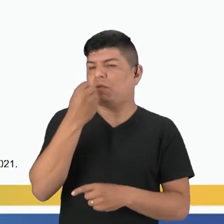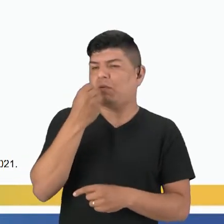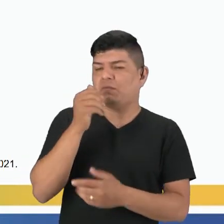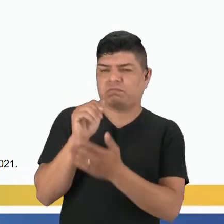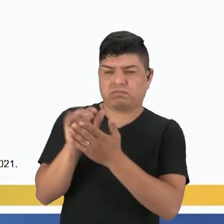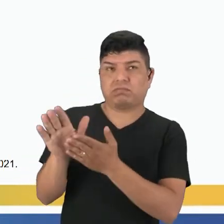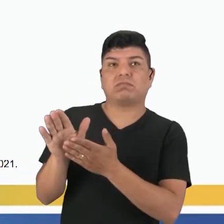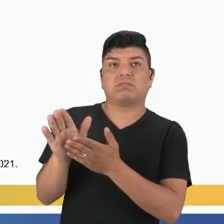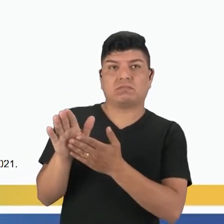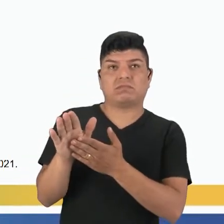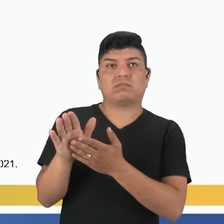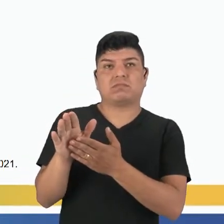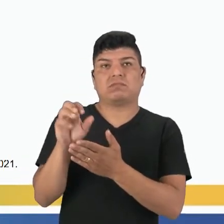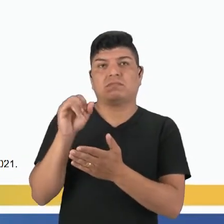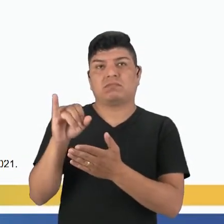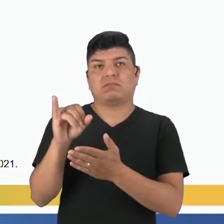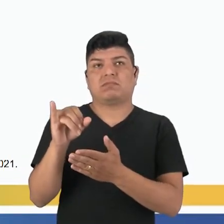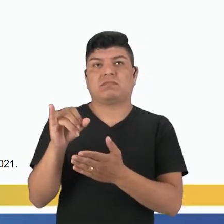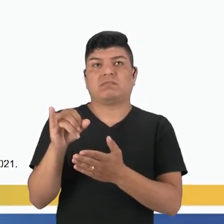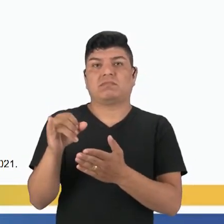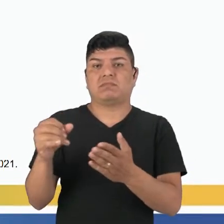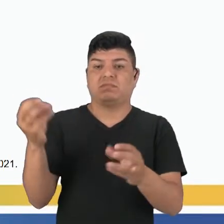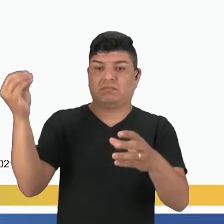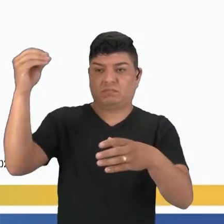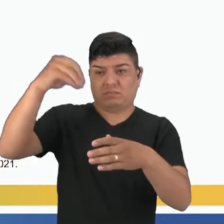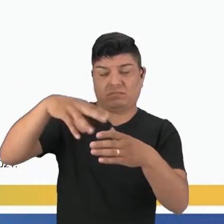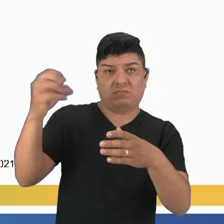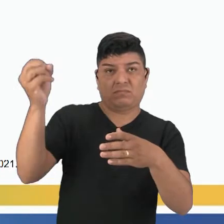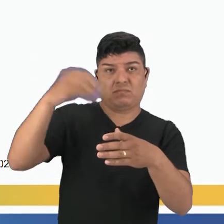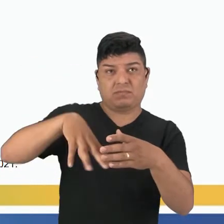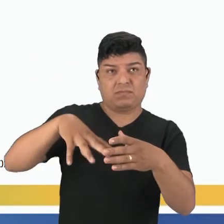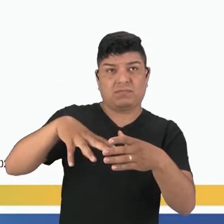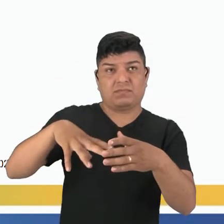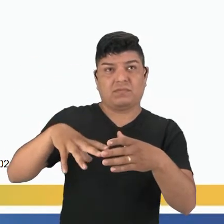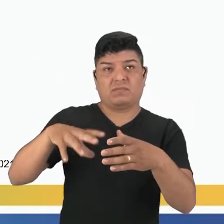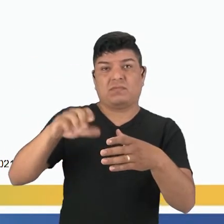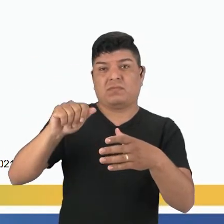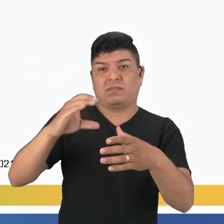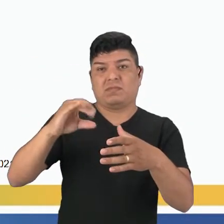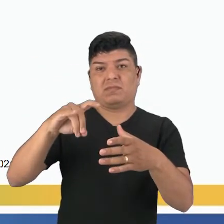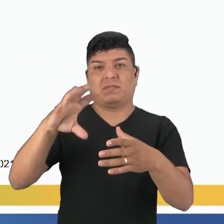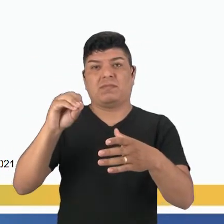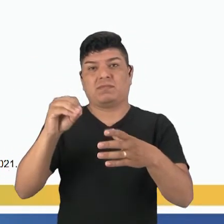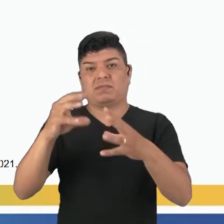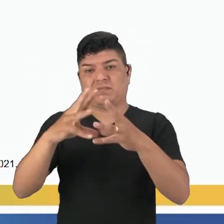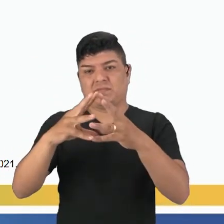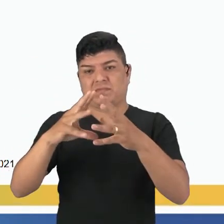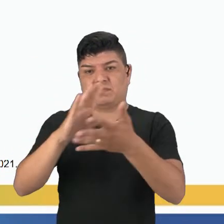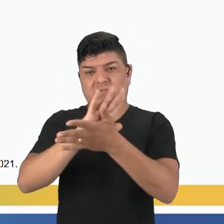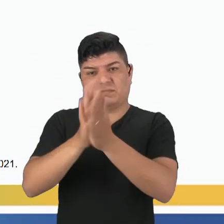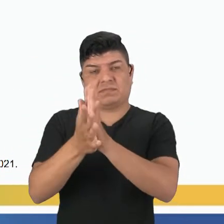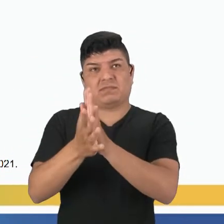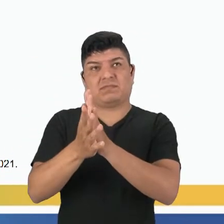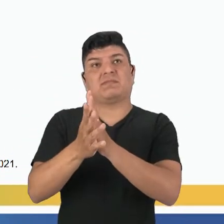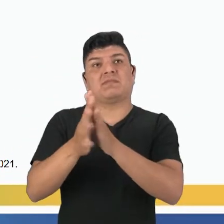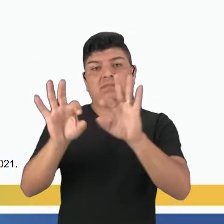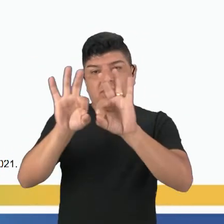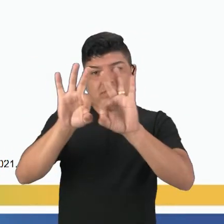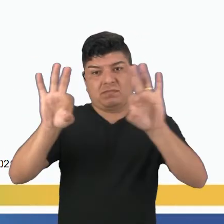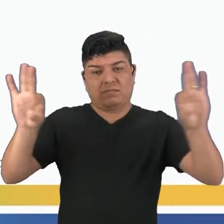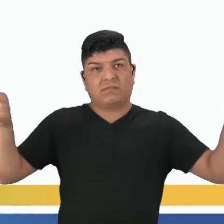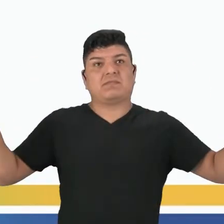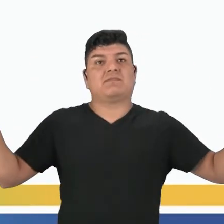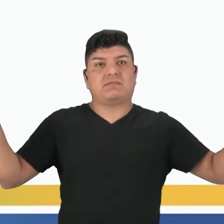porque se a gente colocar ela nos canos do jeito que ela sai aqui da estação de tratamento, o ácido da água pode corroer os canos. O cal vai evitar que isso aconteça.